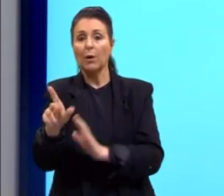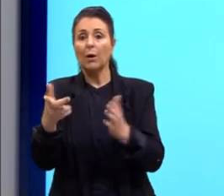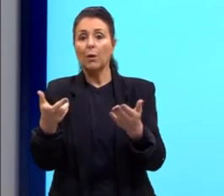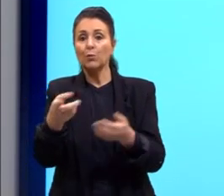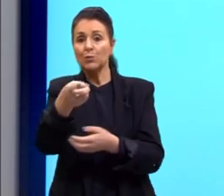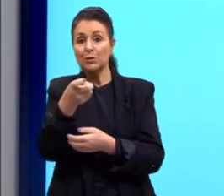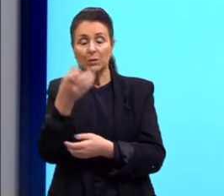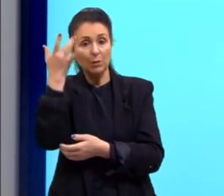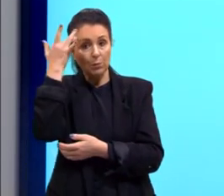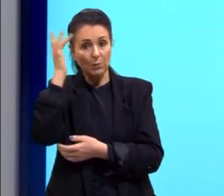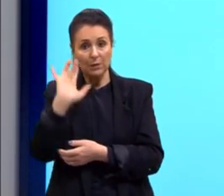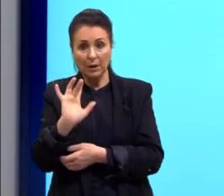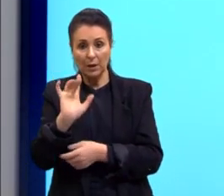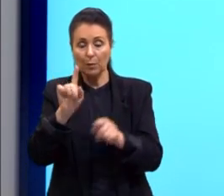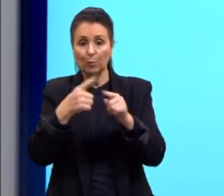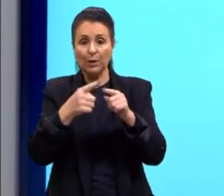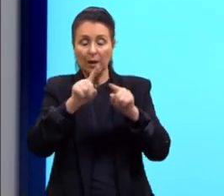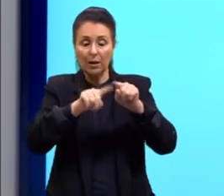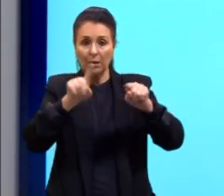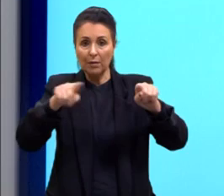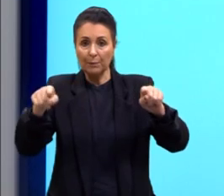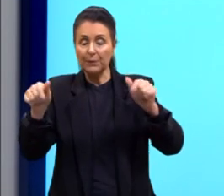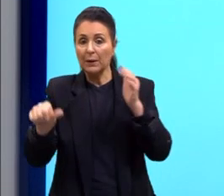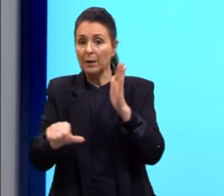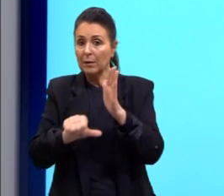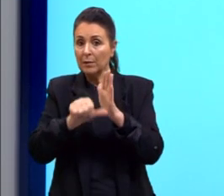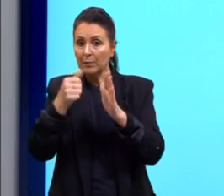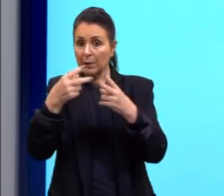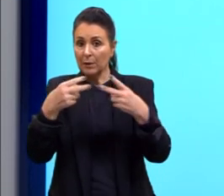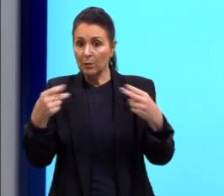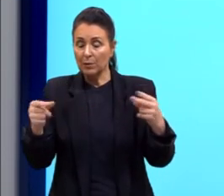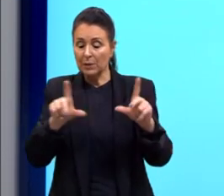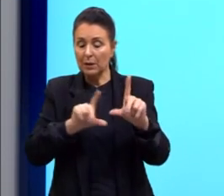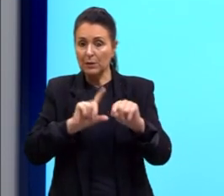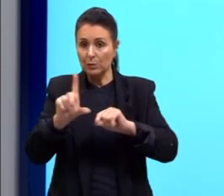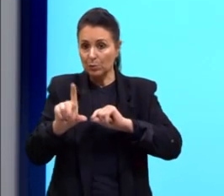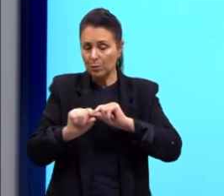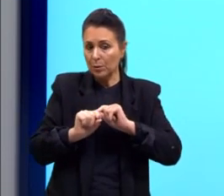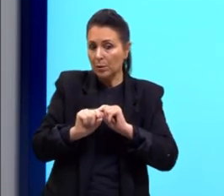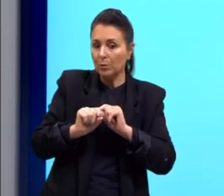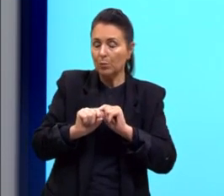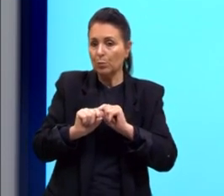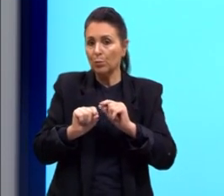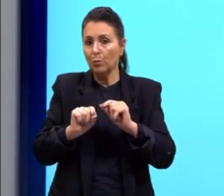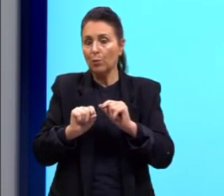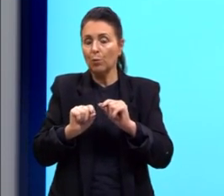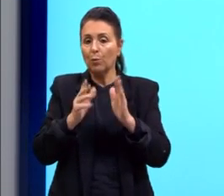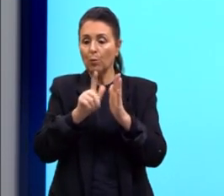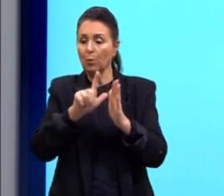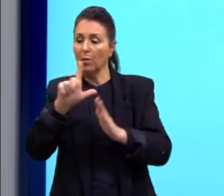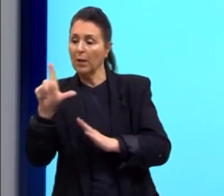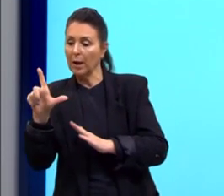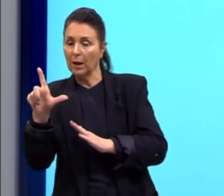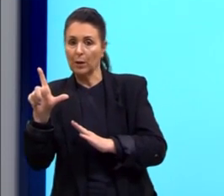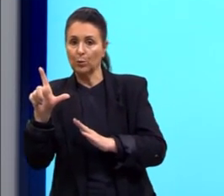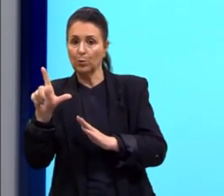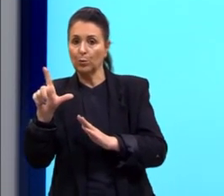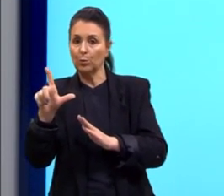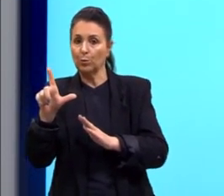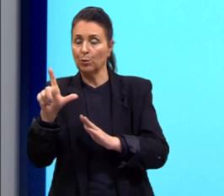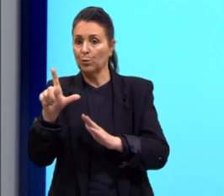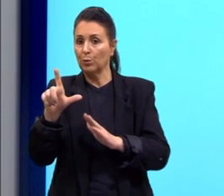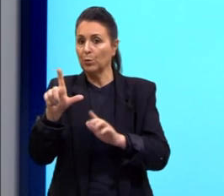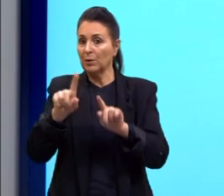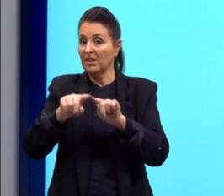X bom então primeira coisa tá escolhi ali né o lado que eu ia deixar as variáveis e